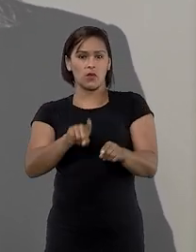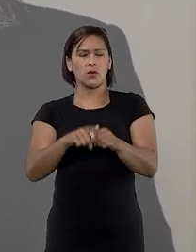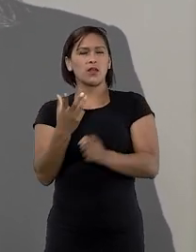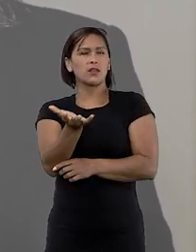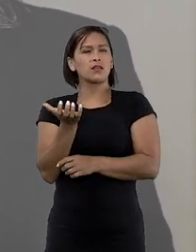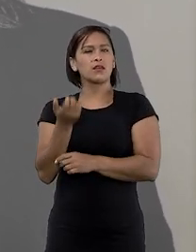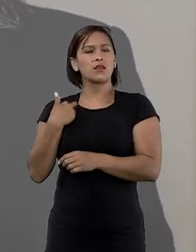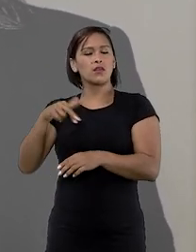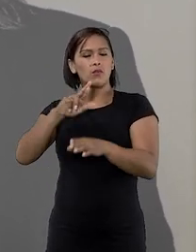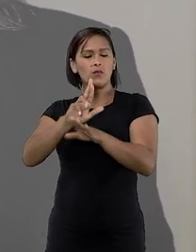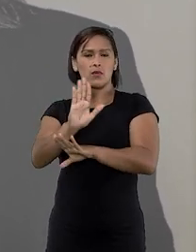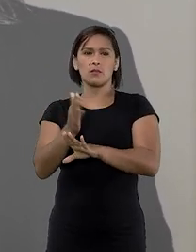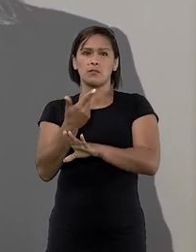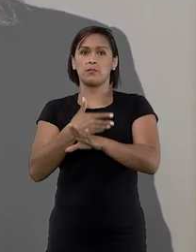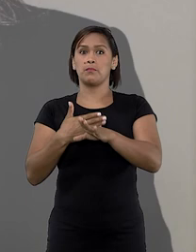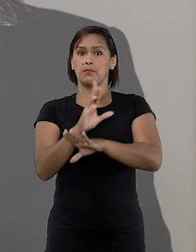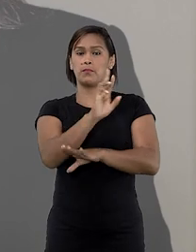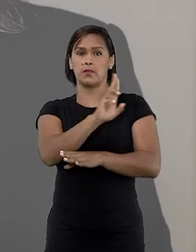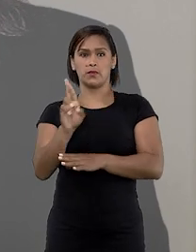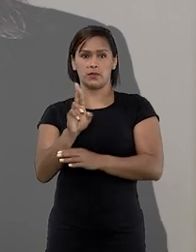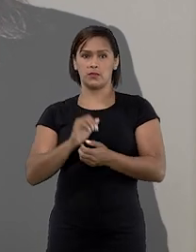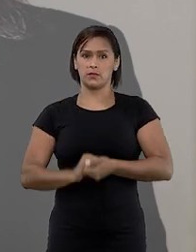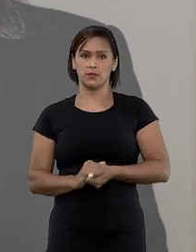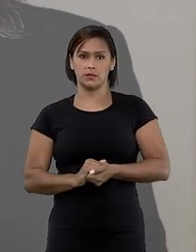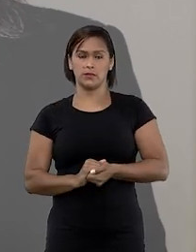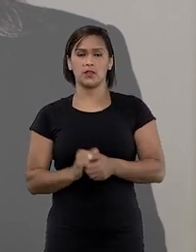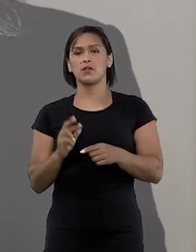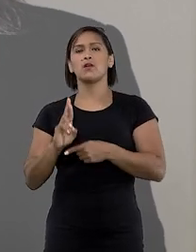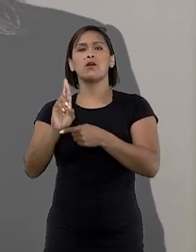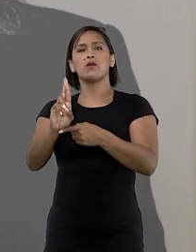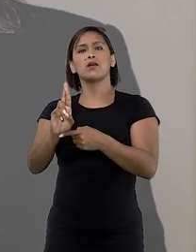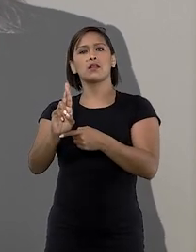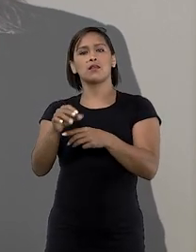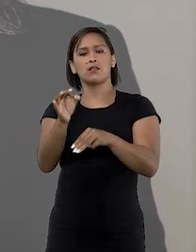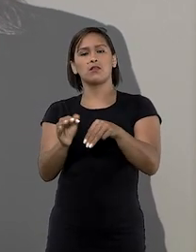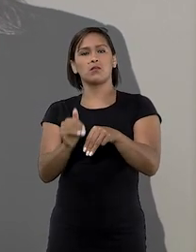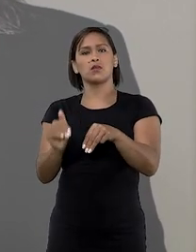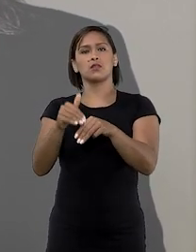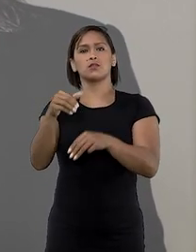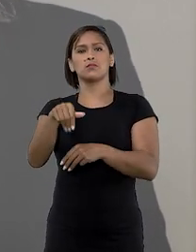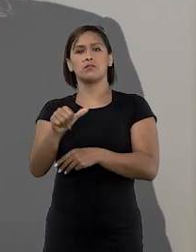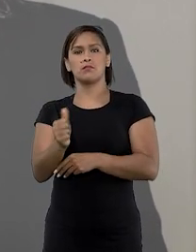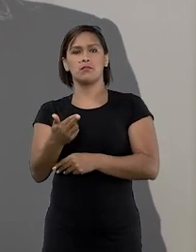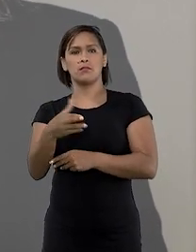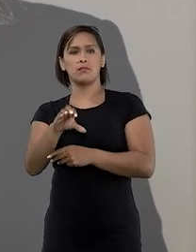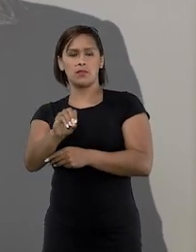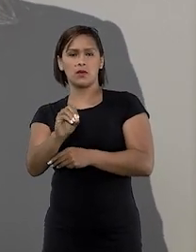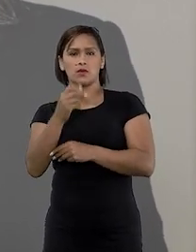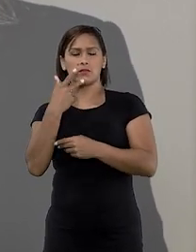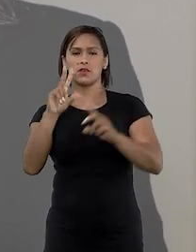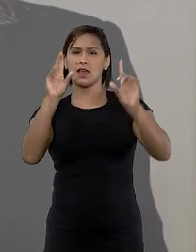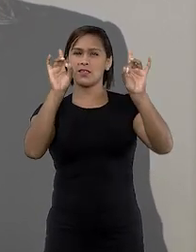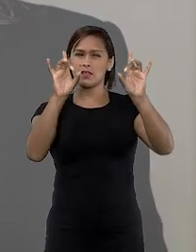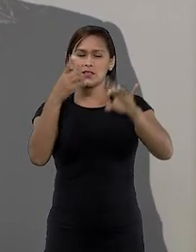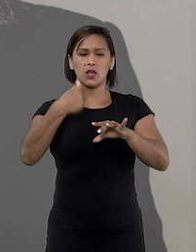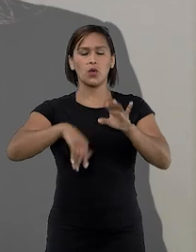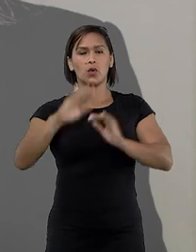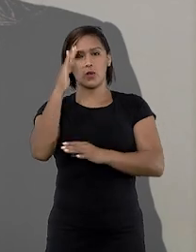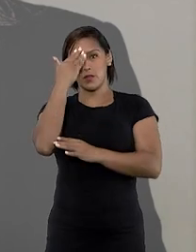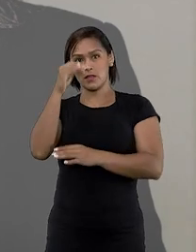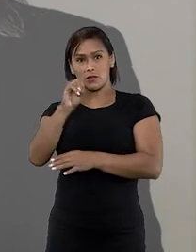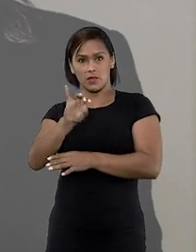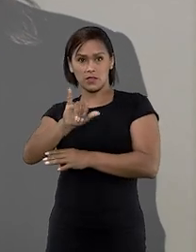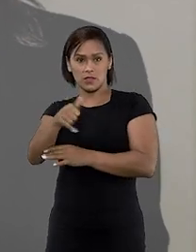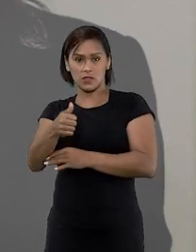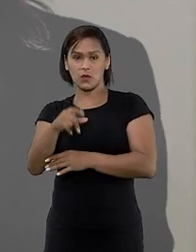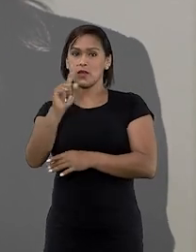o reconhecimento do direito à nomeação. O relator do recurso, ministro Mauro Campbell Marques, destacou que o entendimento do STJ é